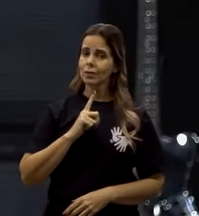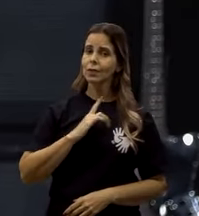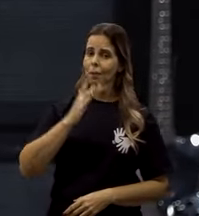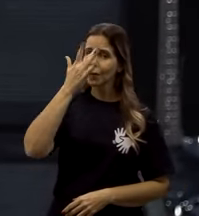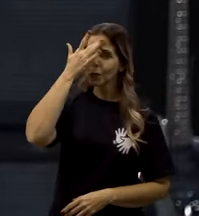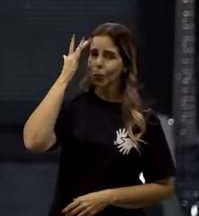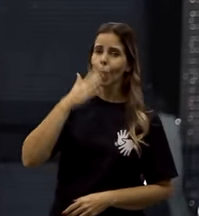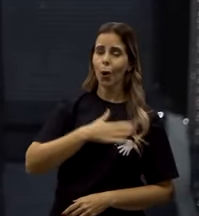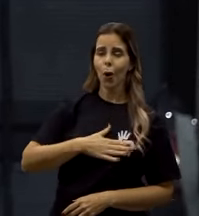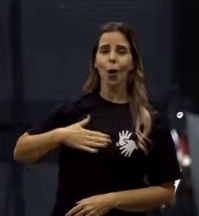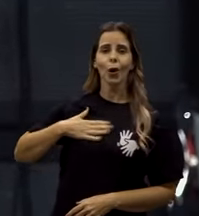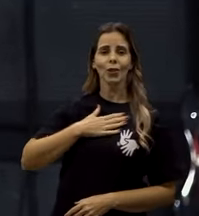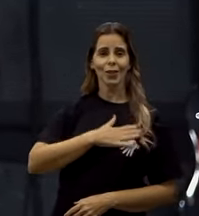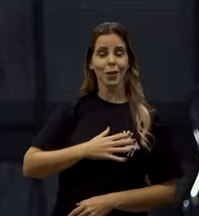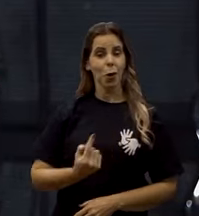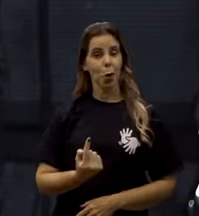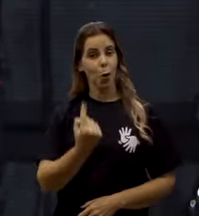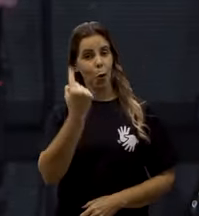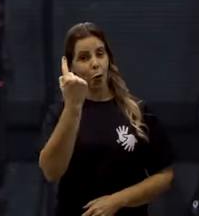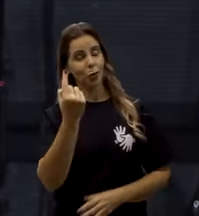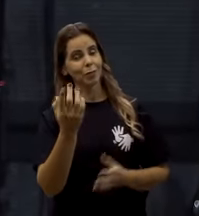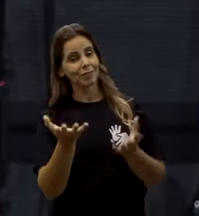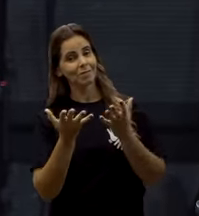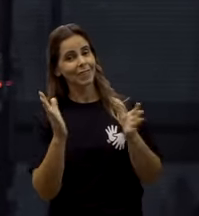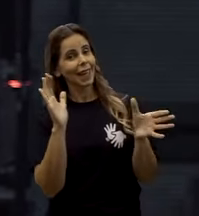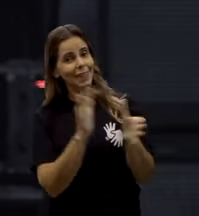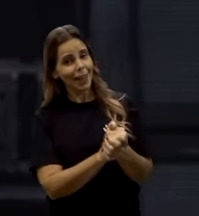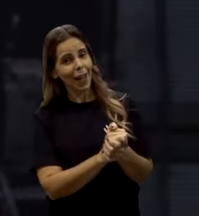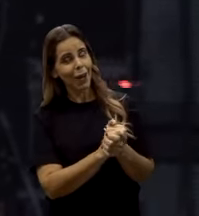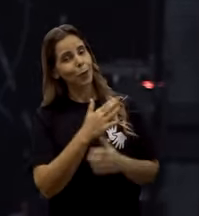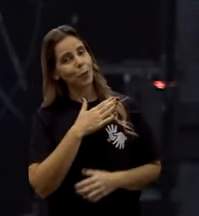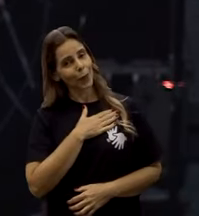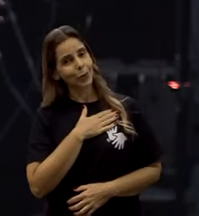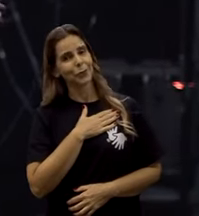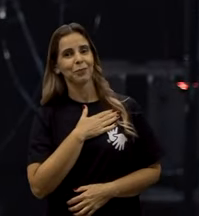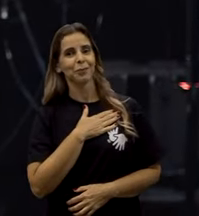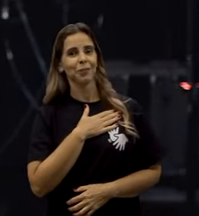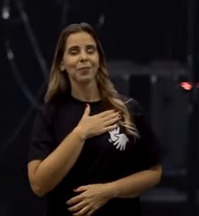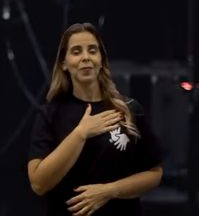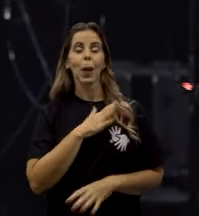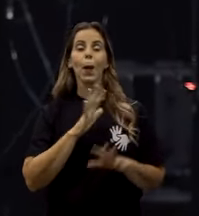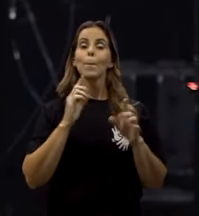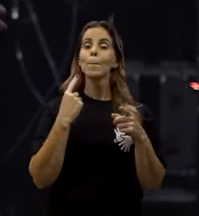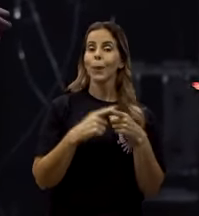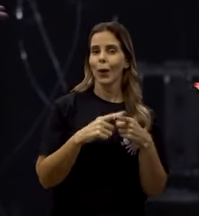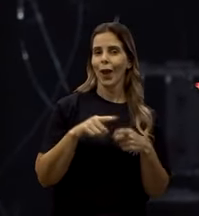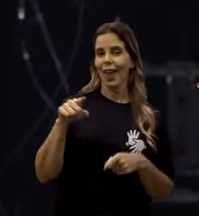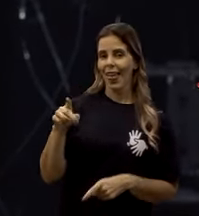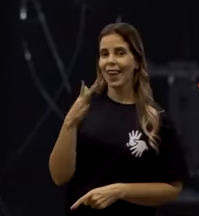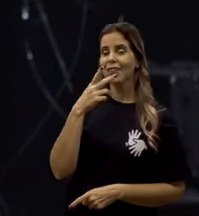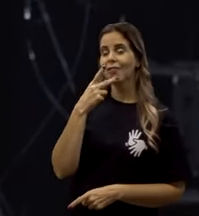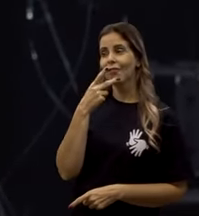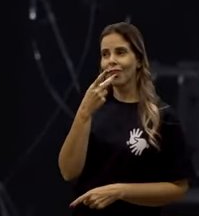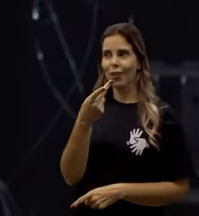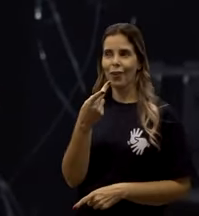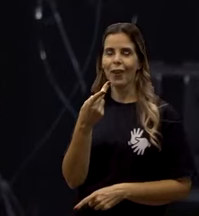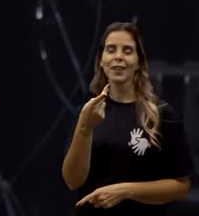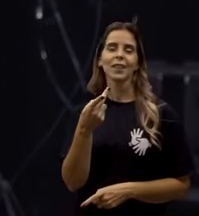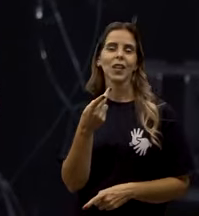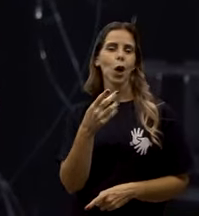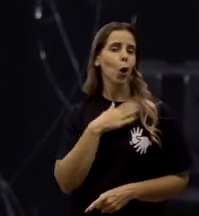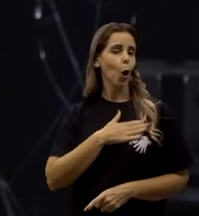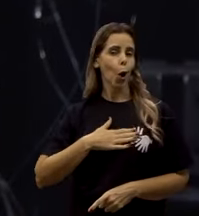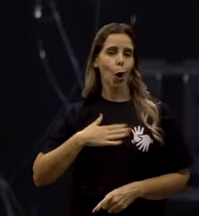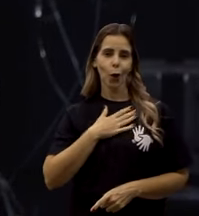uma inclusive quis casar comigo porque ela falou eu não só gosto quero viver com ele todo dia quero cheirar